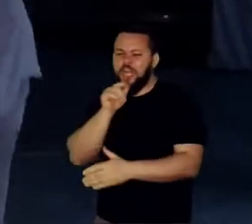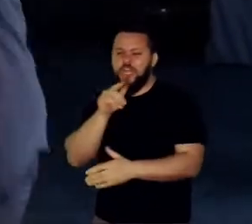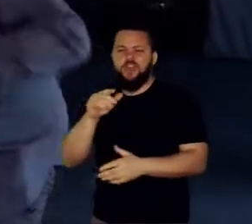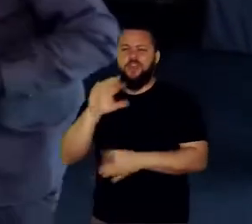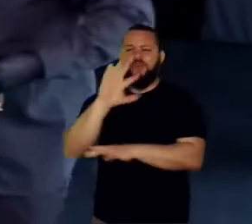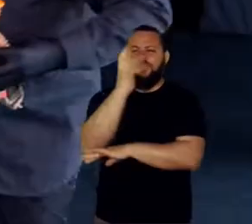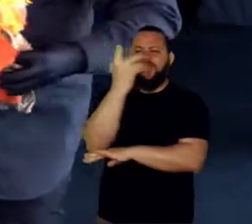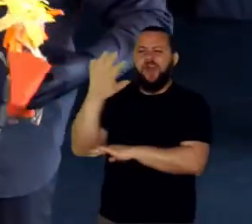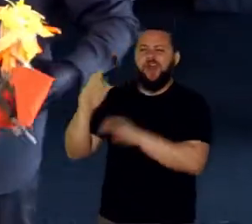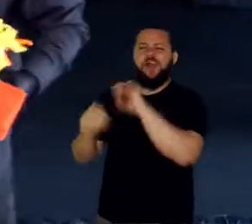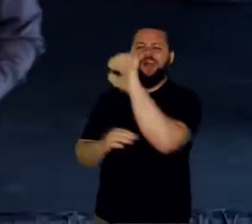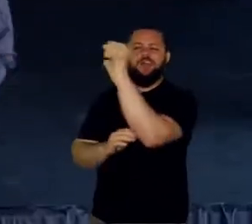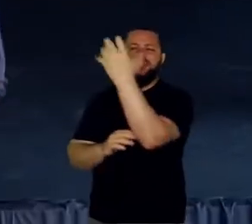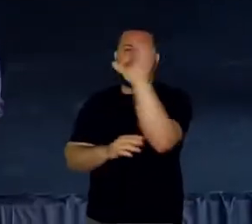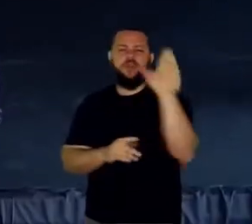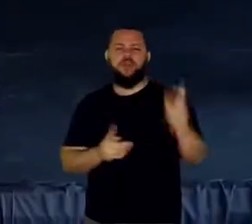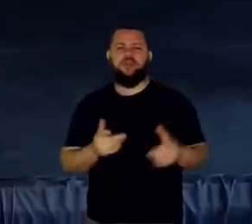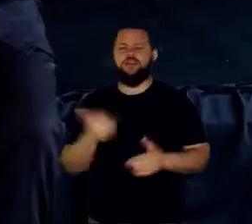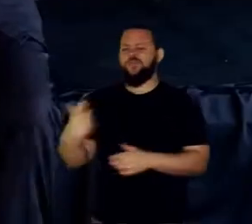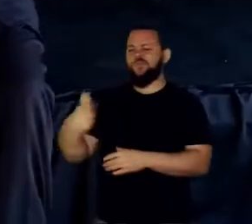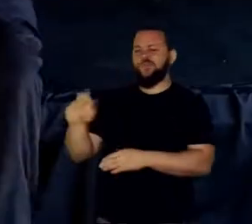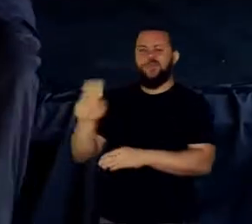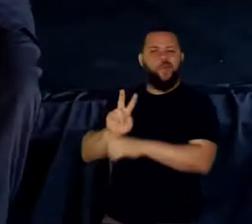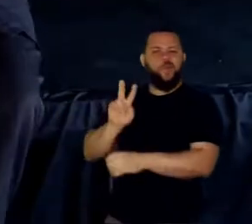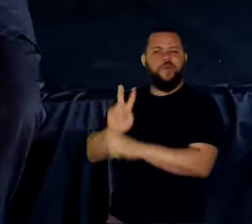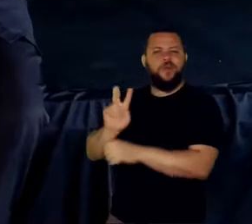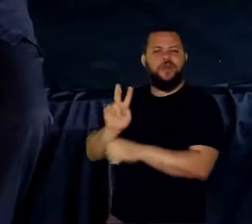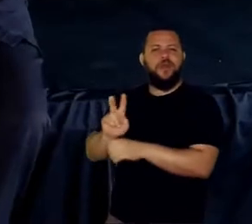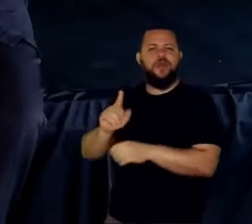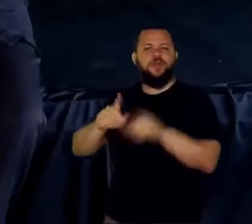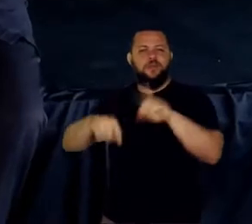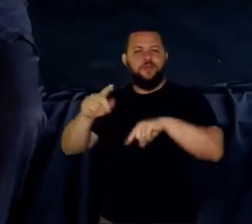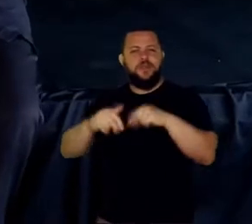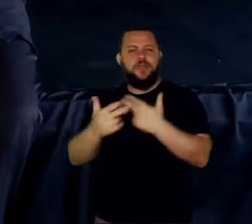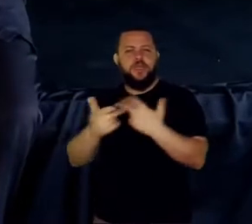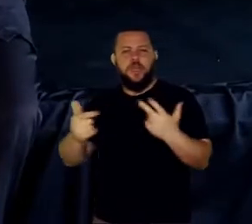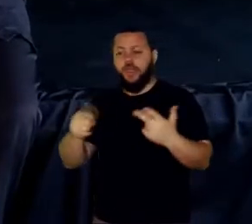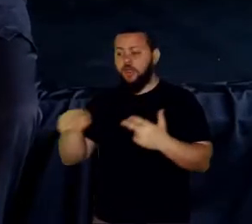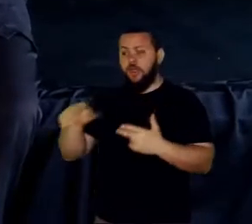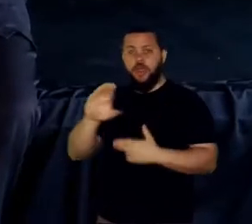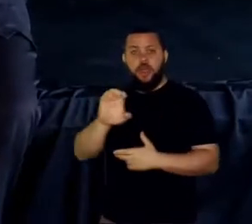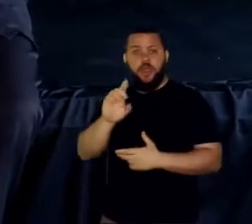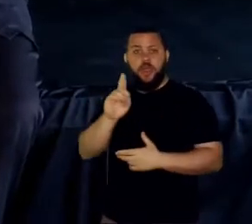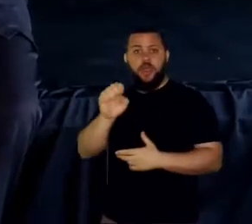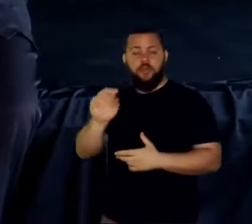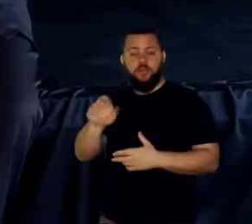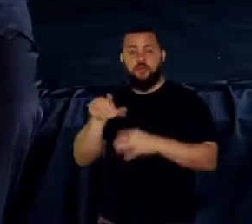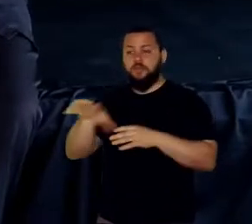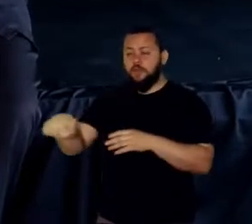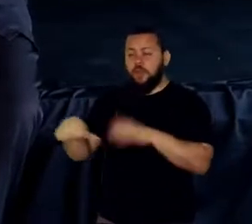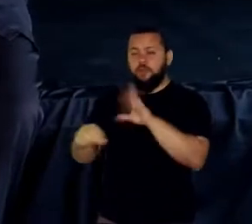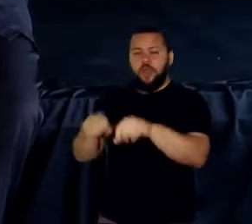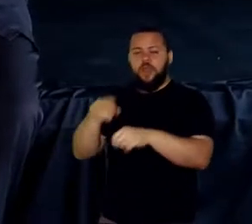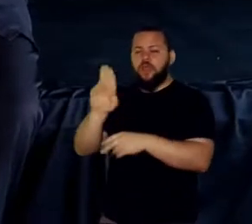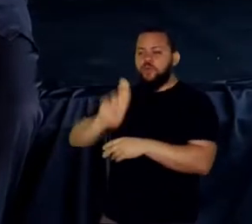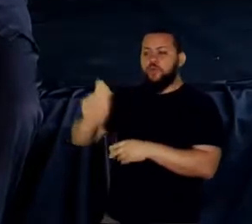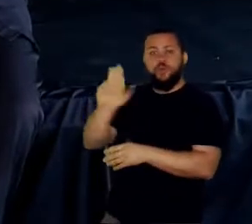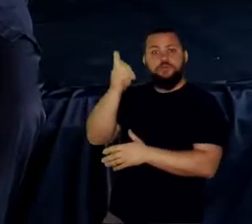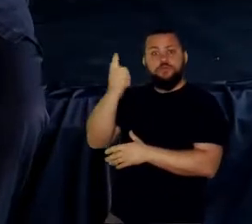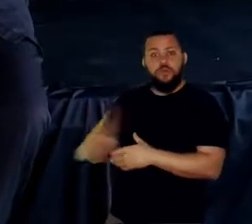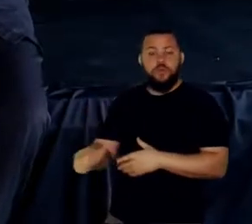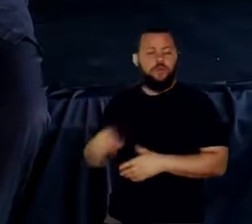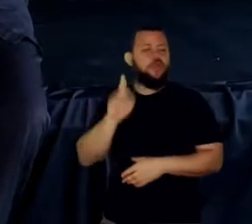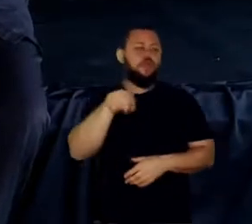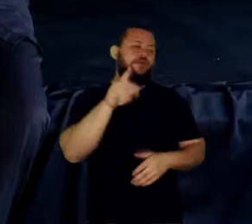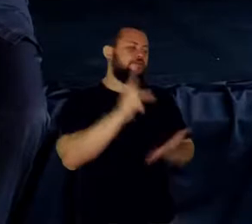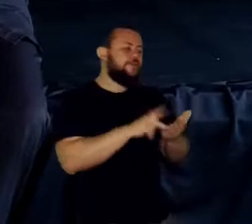o descuido, né, com esses materiais. E ele faz tudo com... É papelão. Esse aqui eu